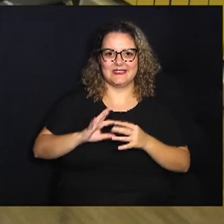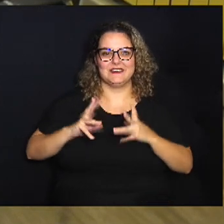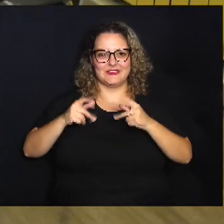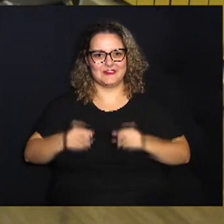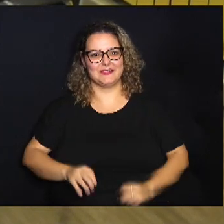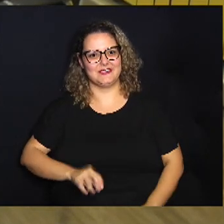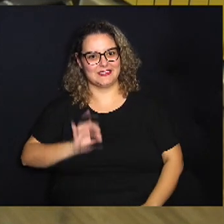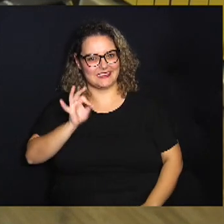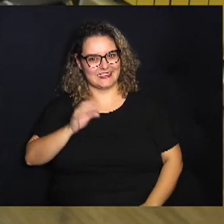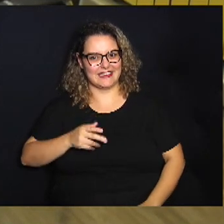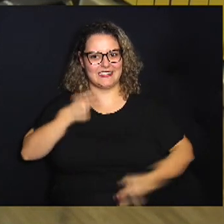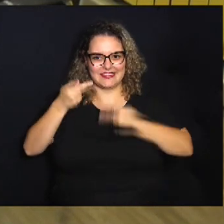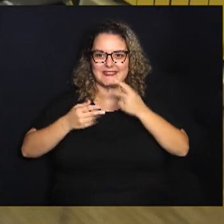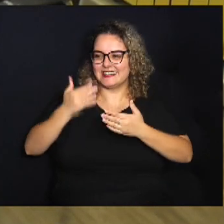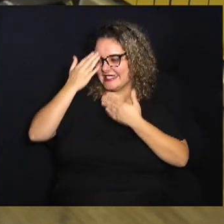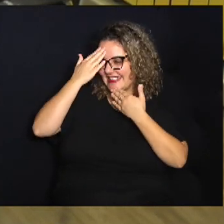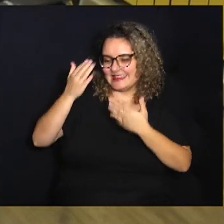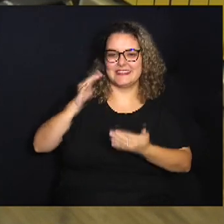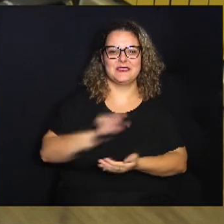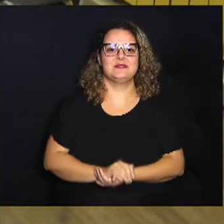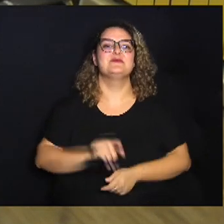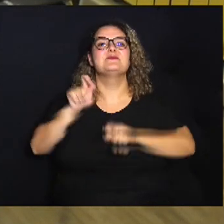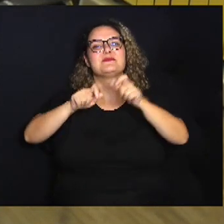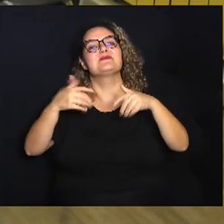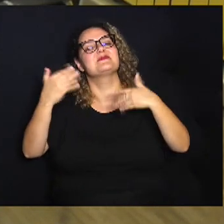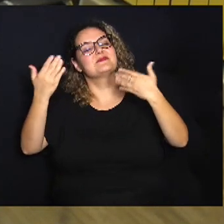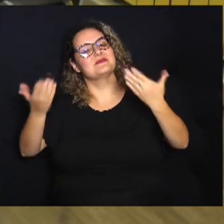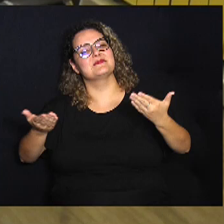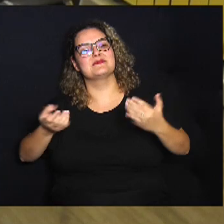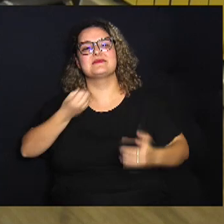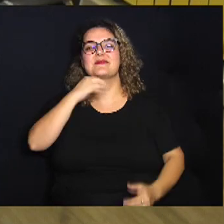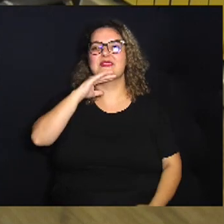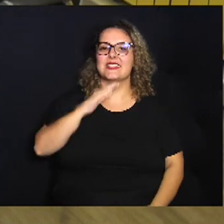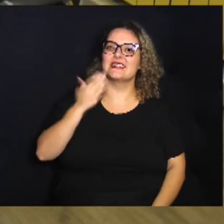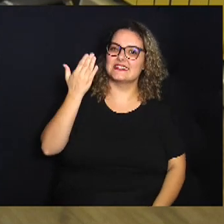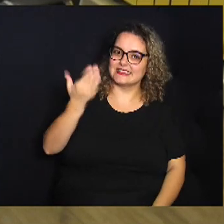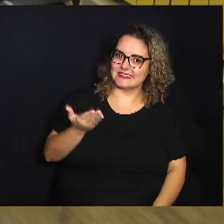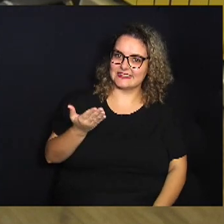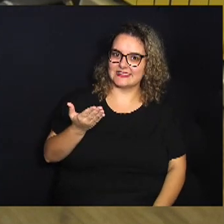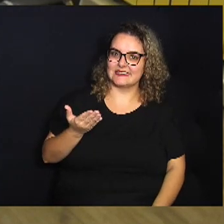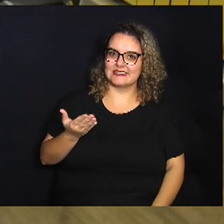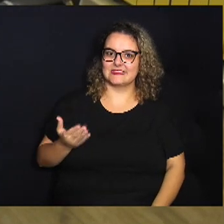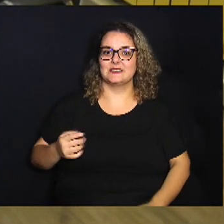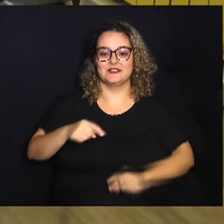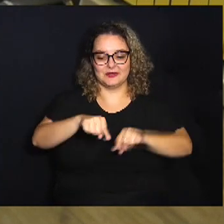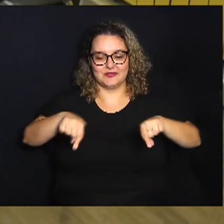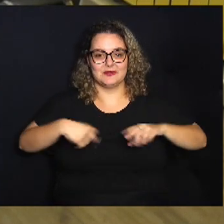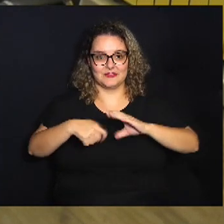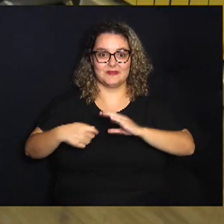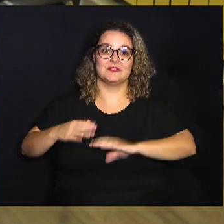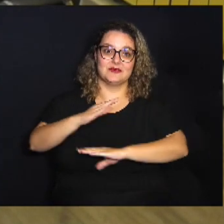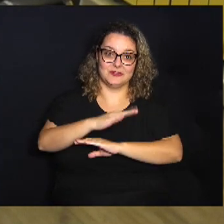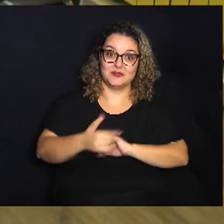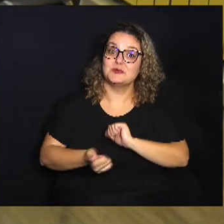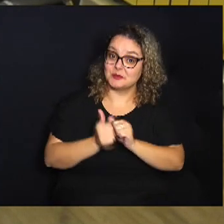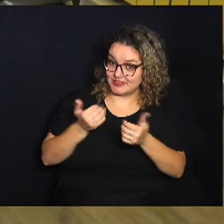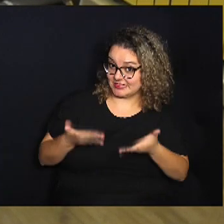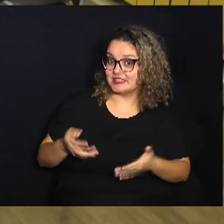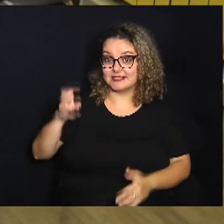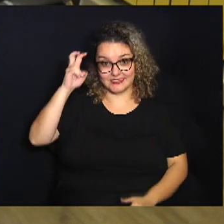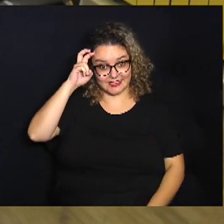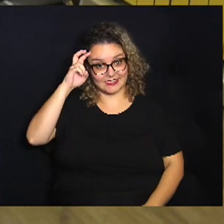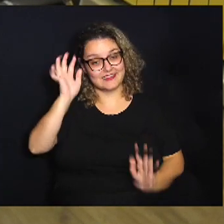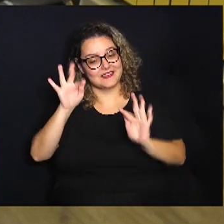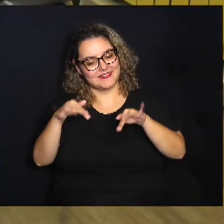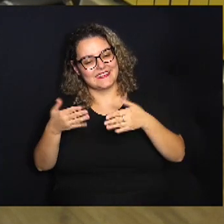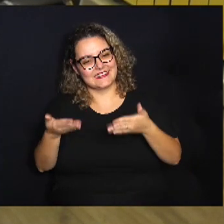lá nos comentários, viu? Obrigada. Pessoal, é isso. Uma boa tarde para vocês. O Estúdio Câmara sobre Esportes de quinta-feira se encerra